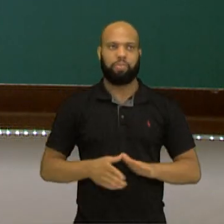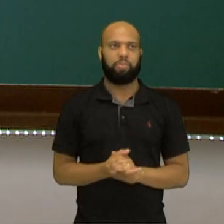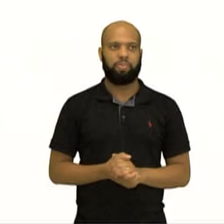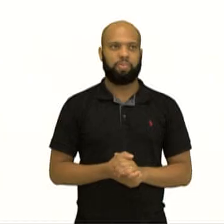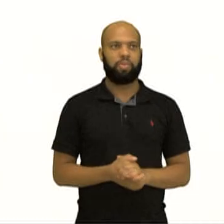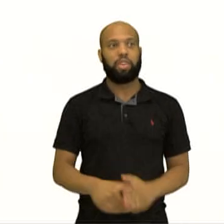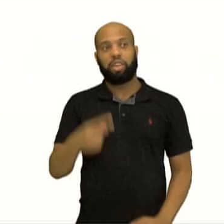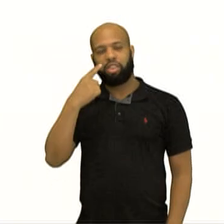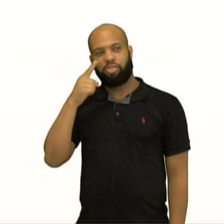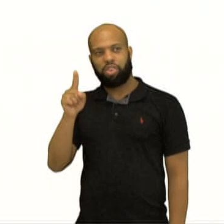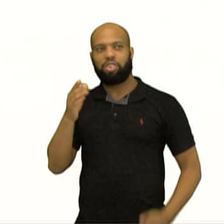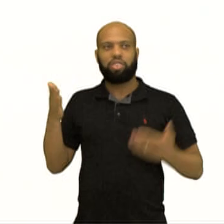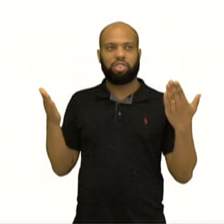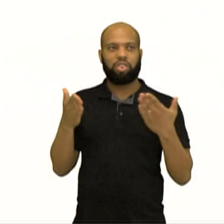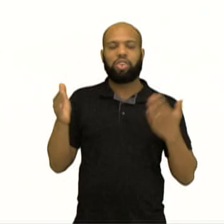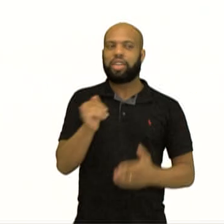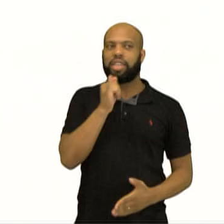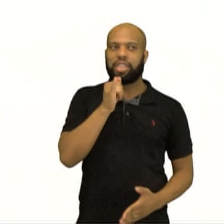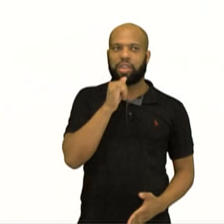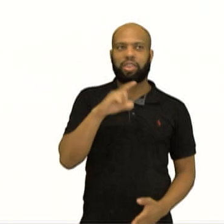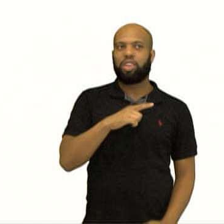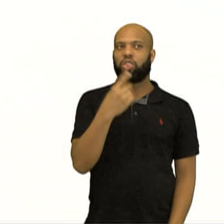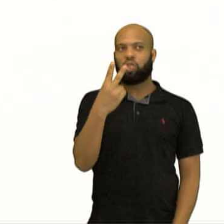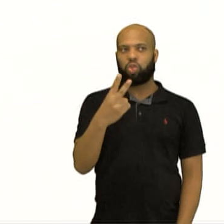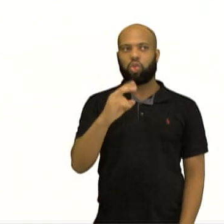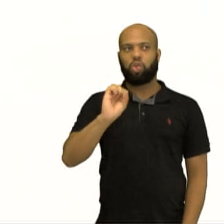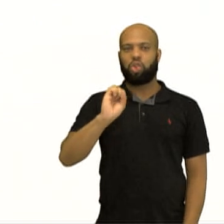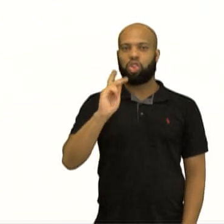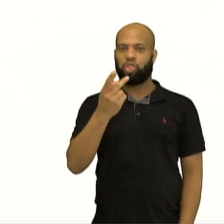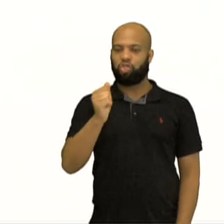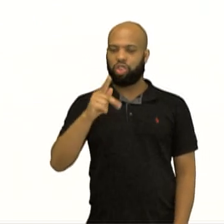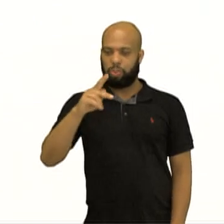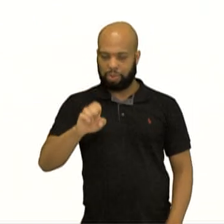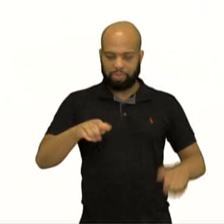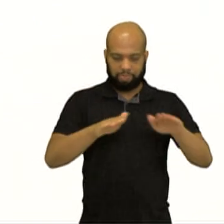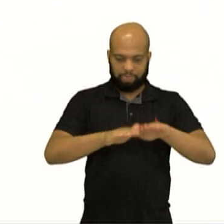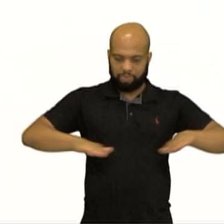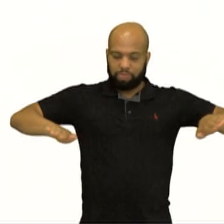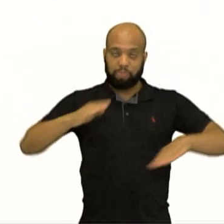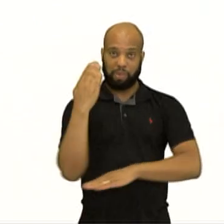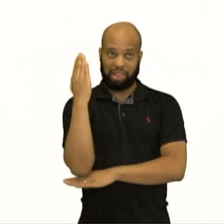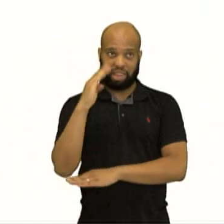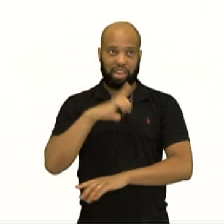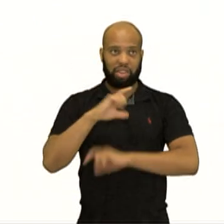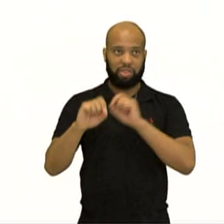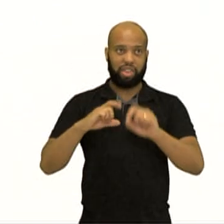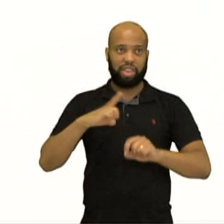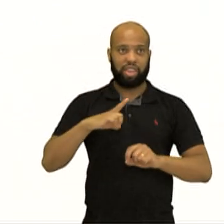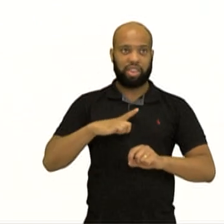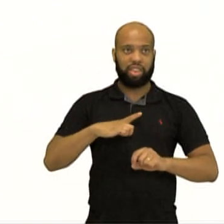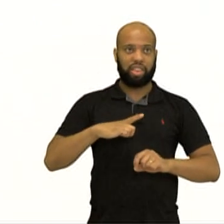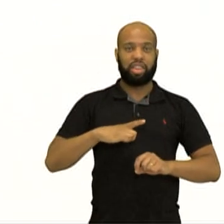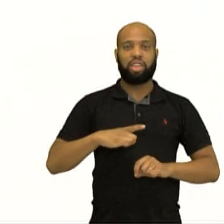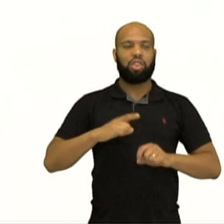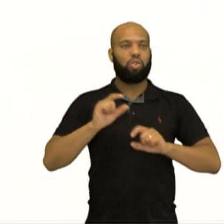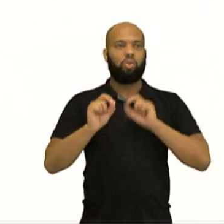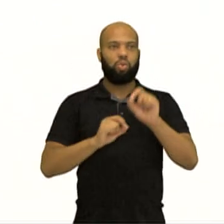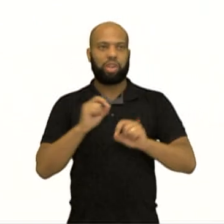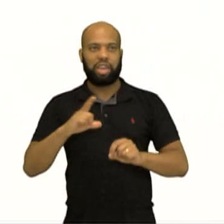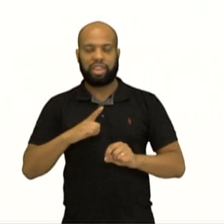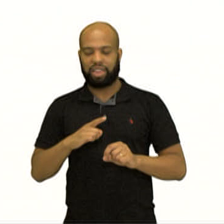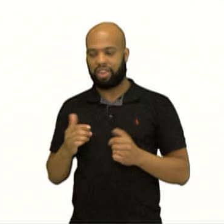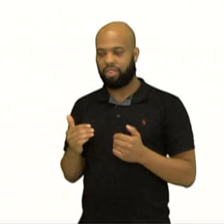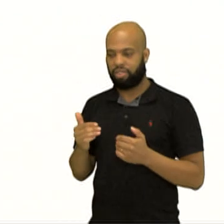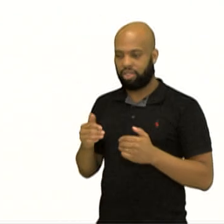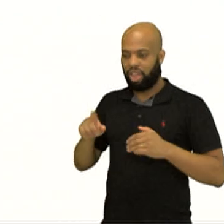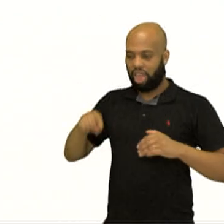Aqui a professora trouxe para vocês 2 shapes, tá? Aí ali no shape a gente tem o tail e o nose, que é a parte da frente e